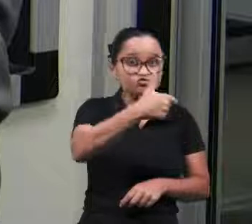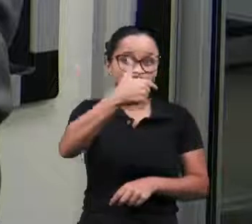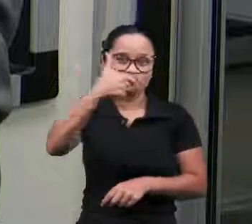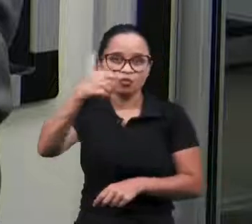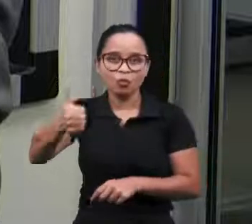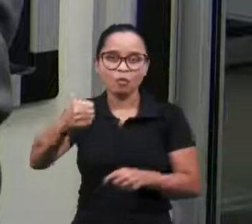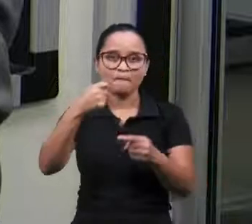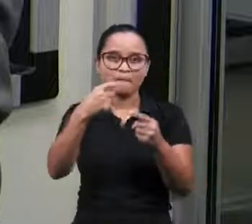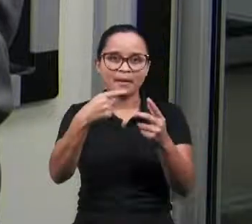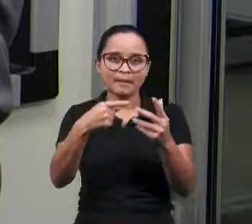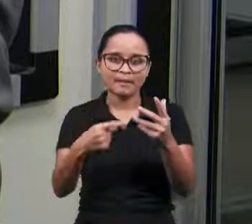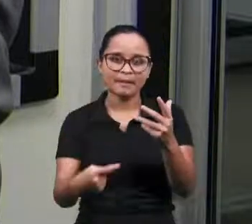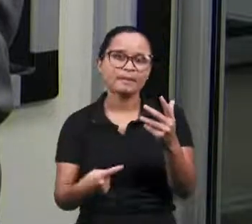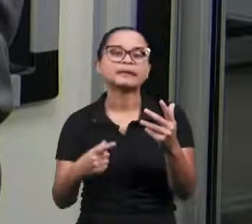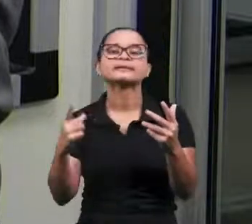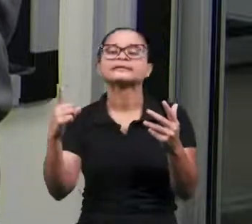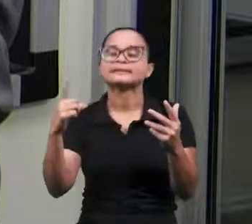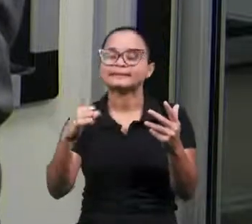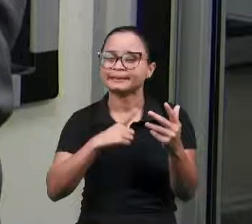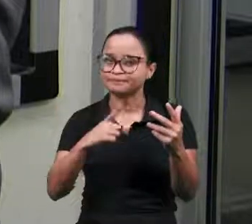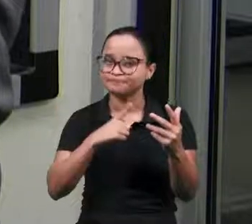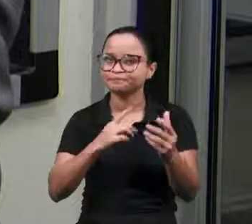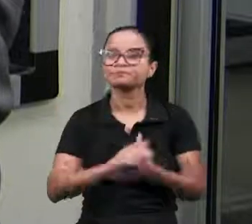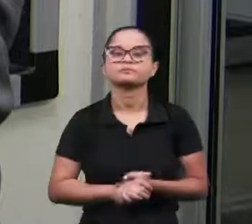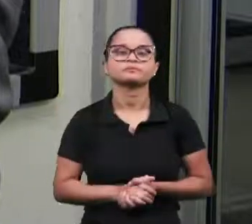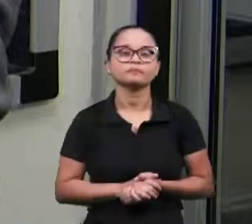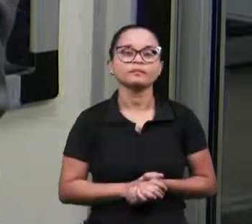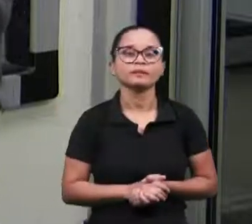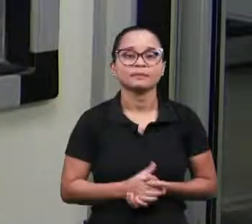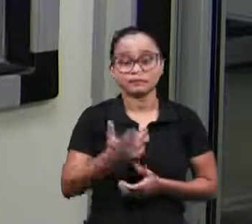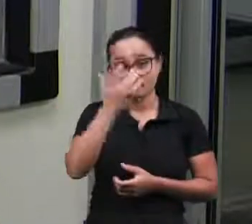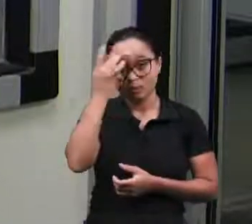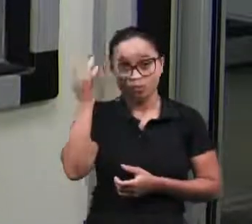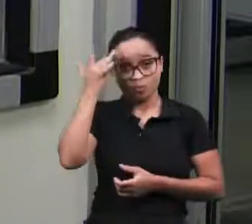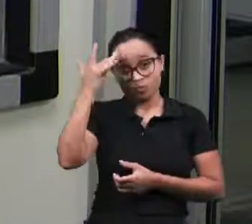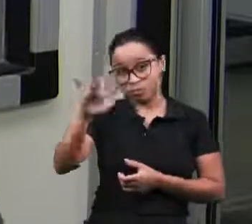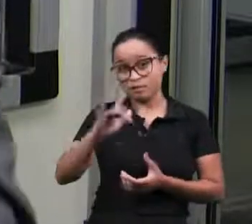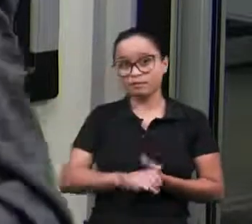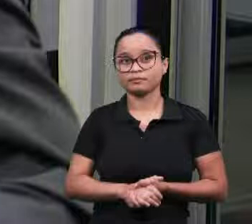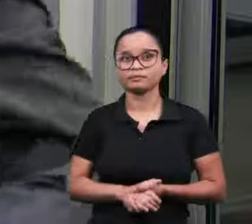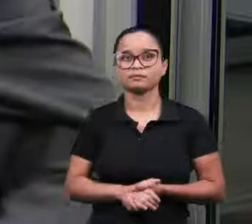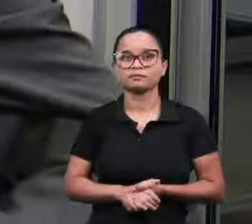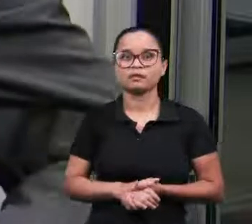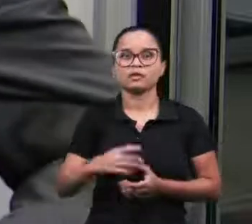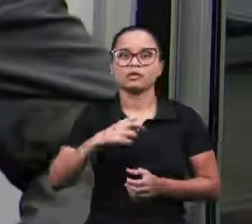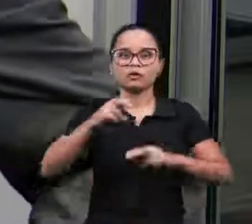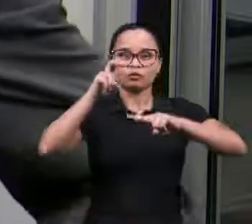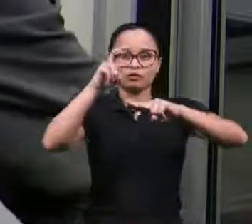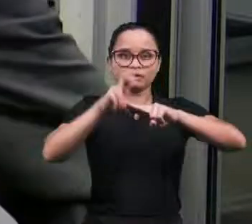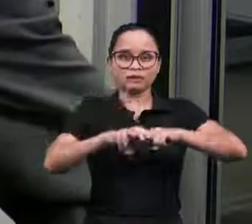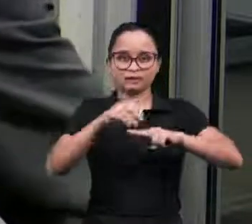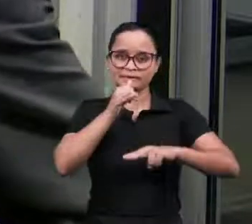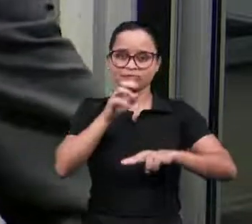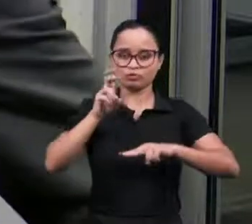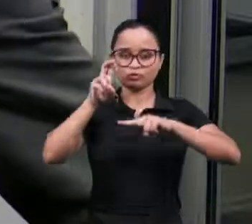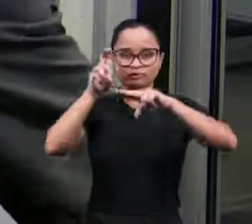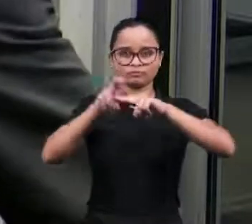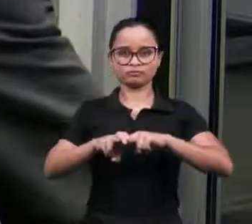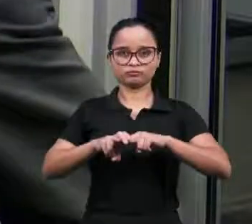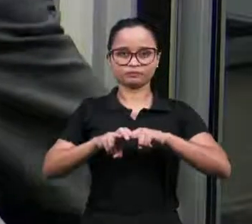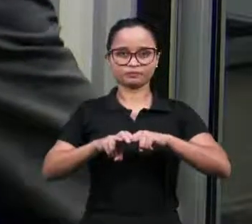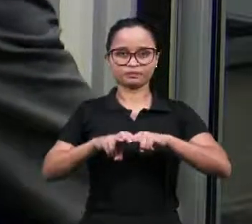banco tem 21 itens. Uma coisa que a pessoa não sabe, né? Aqui, eu tô na cadeira aqui, o lugar do